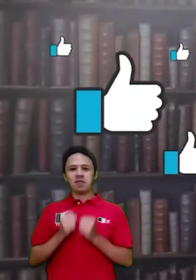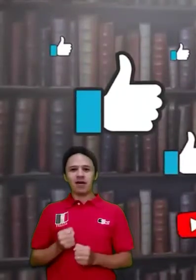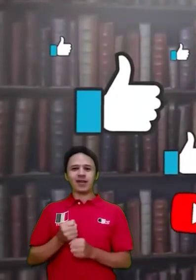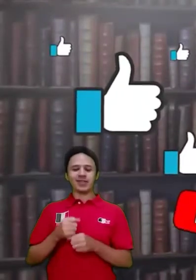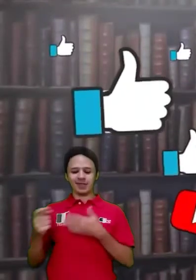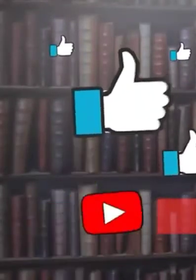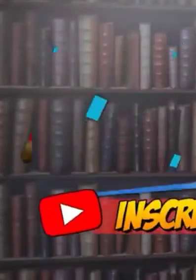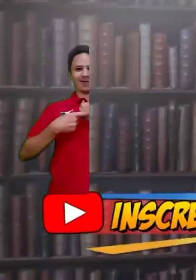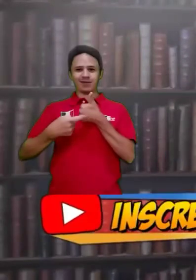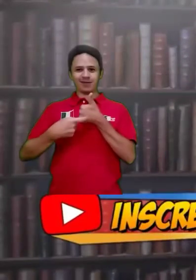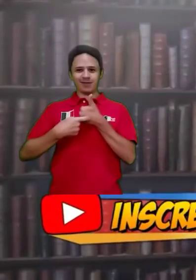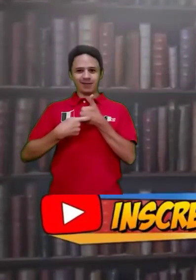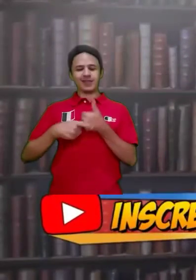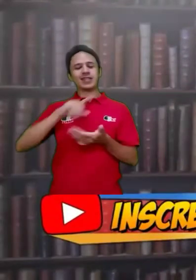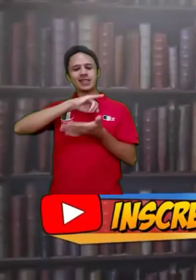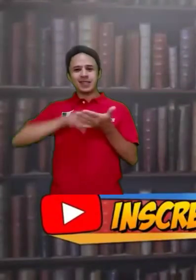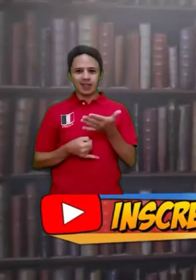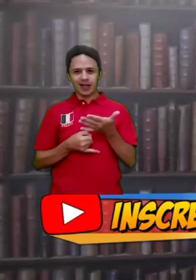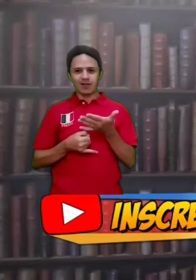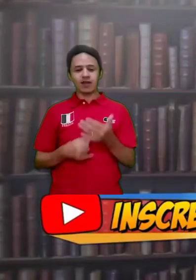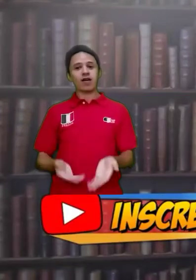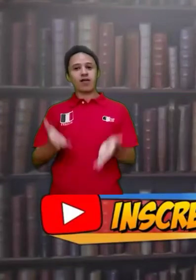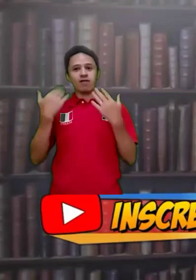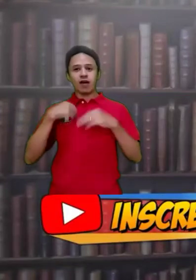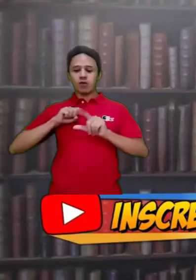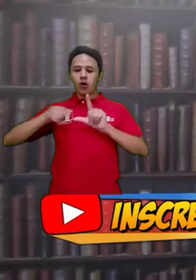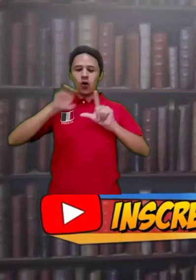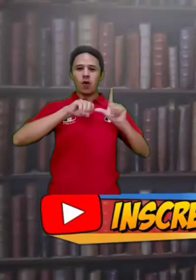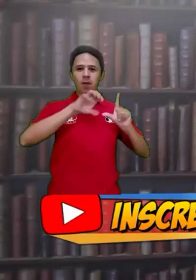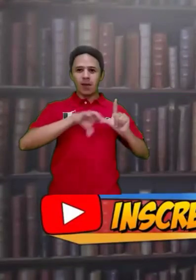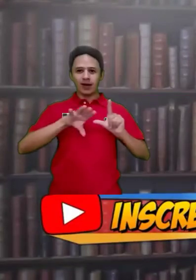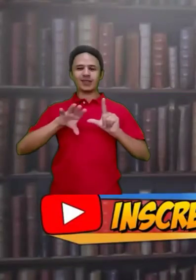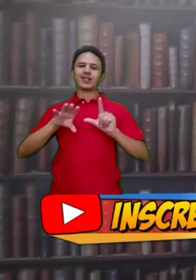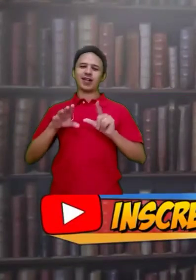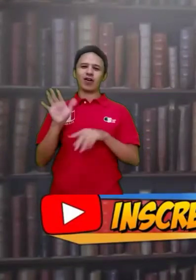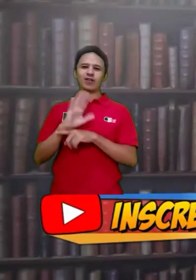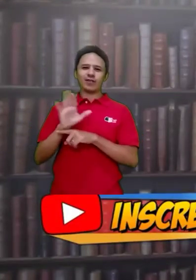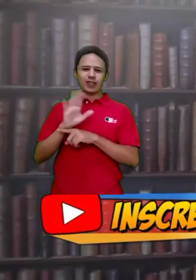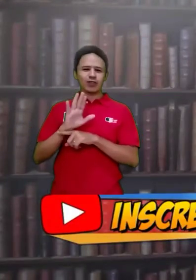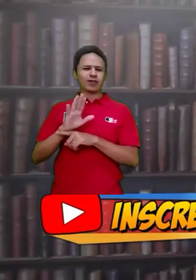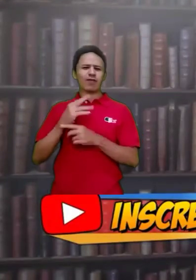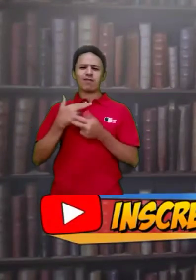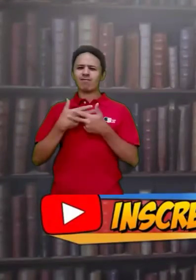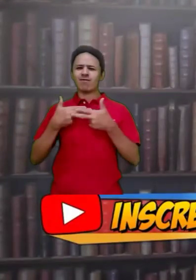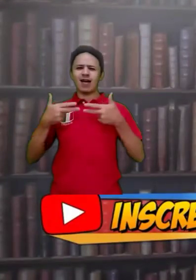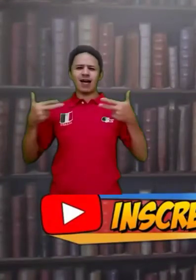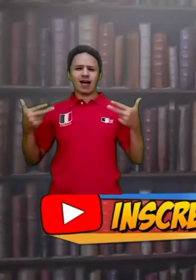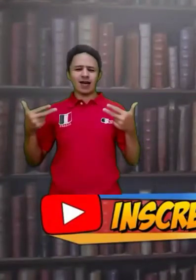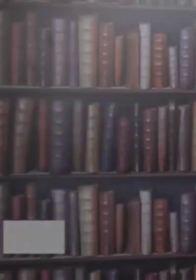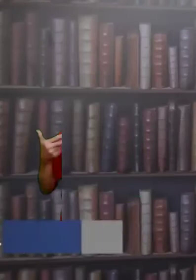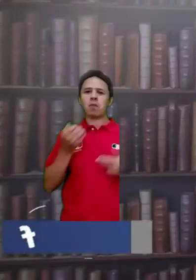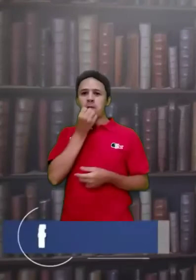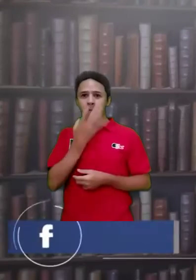like, faça a sua inscrição e vamos compartilhar os vídeos. São muitos vídeos bons